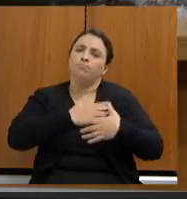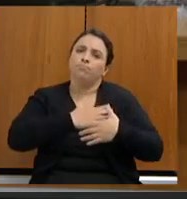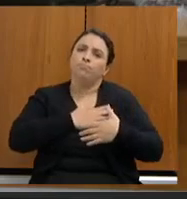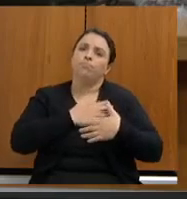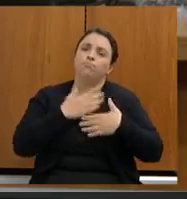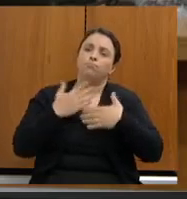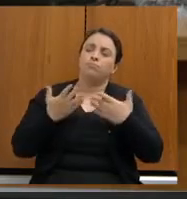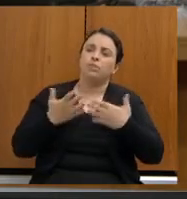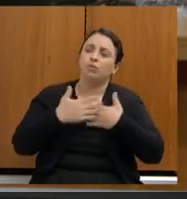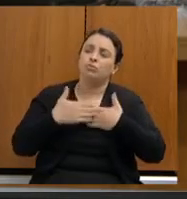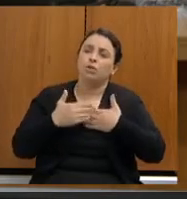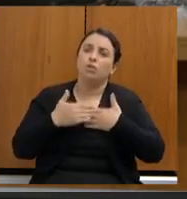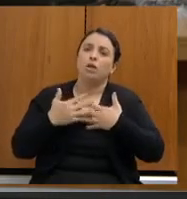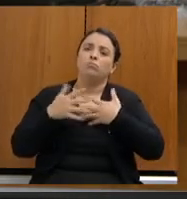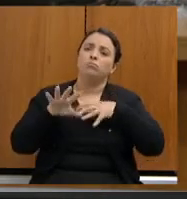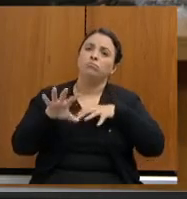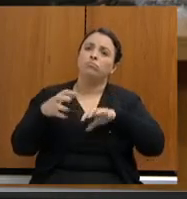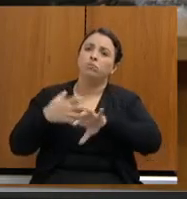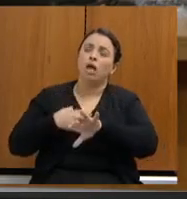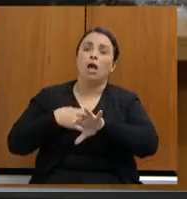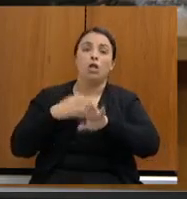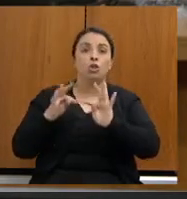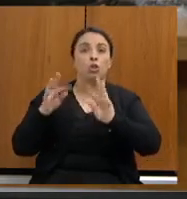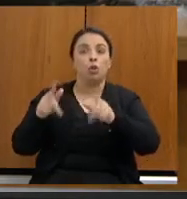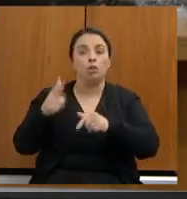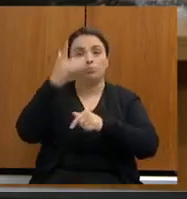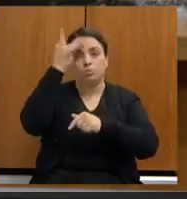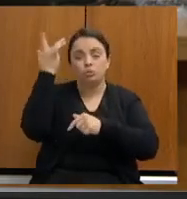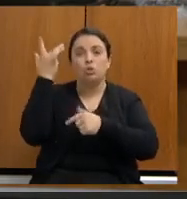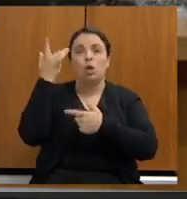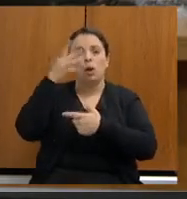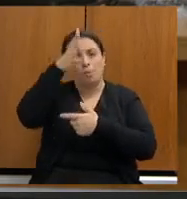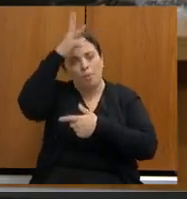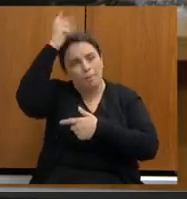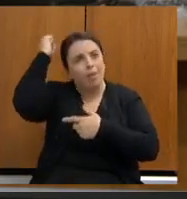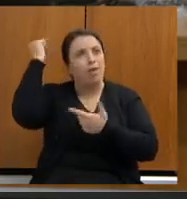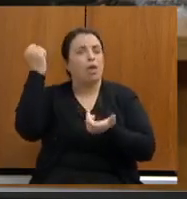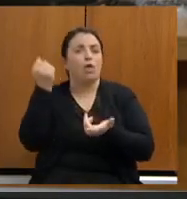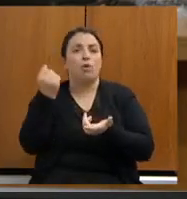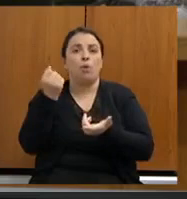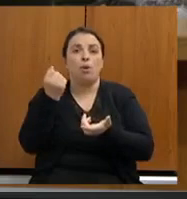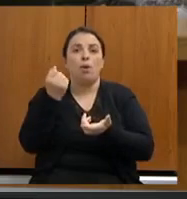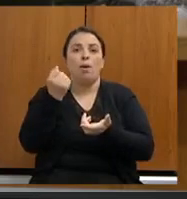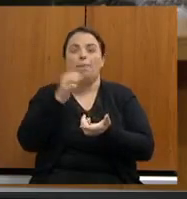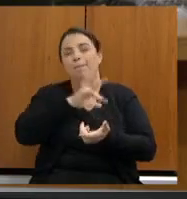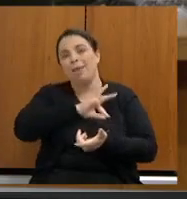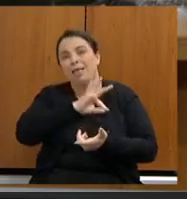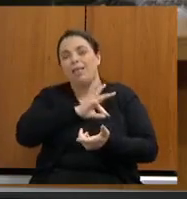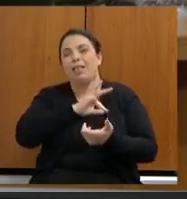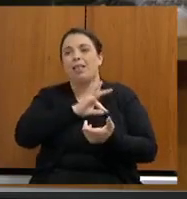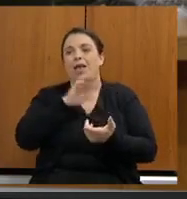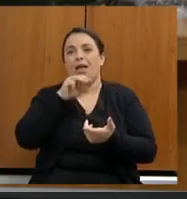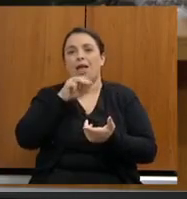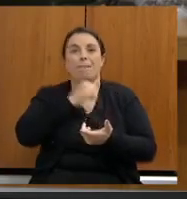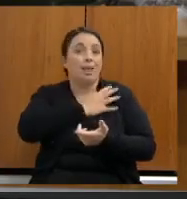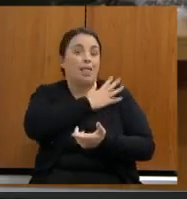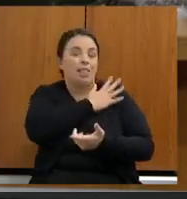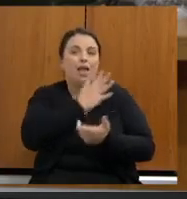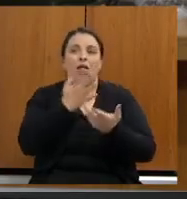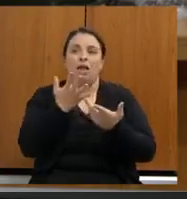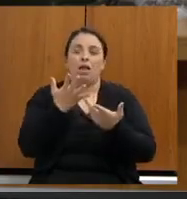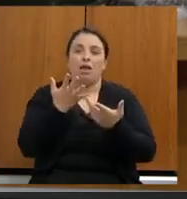familiares Bombeiros Militares amigos e Aos familiares daqueles que nós